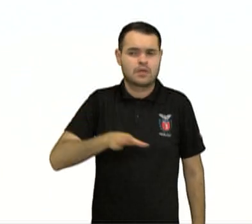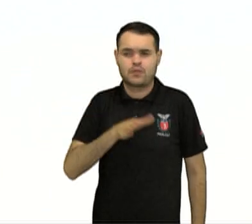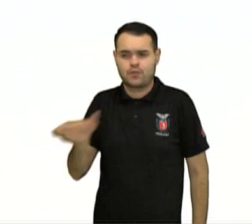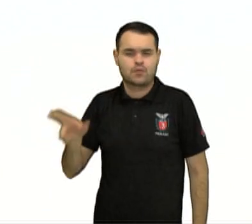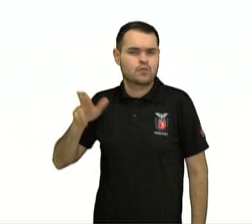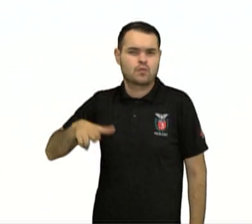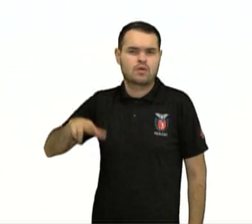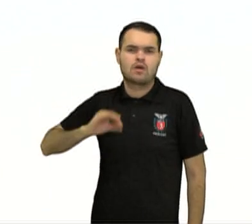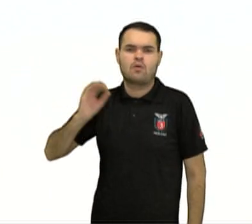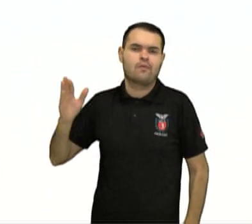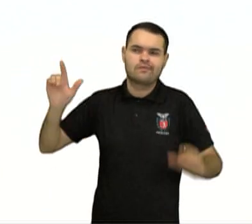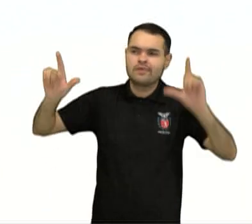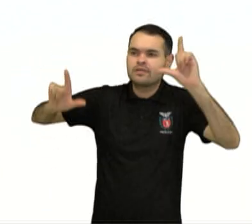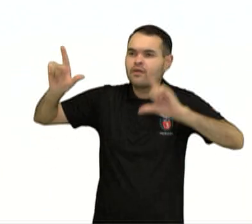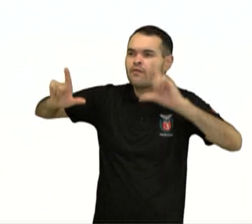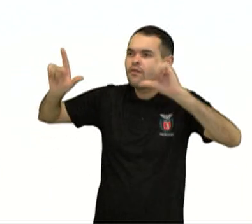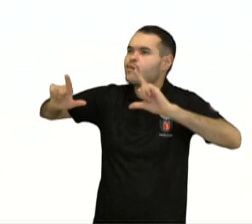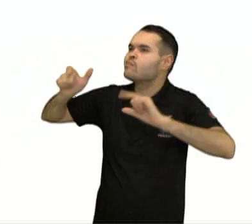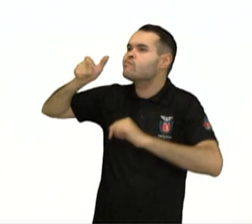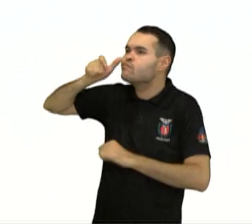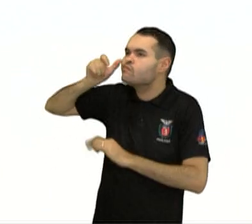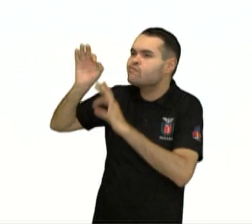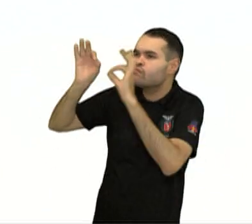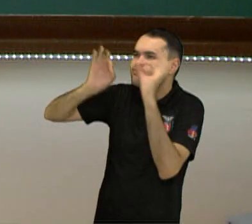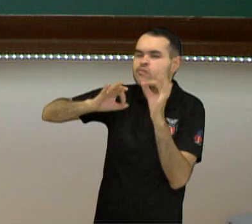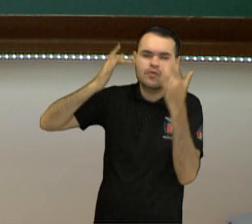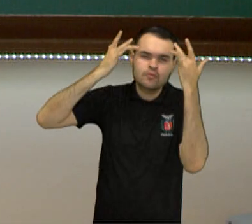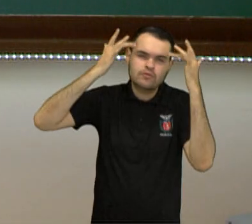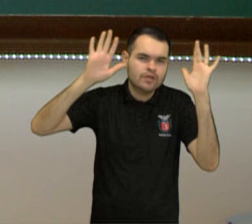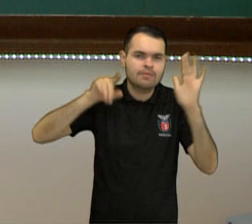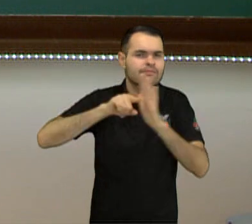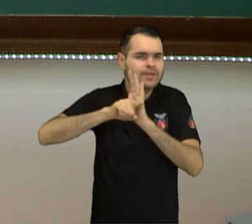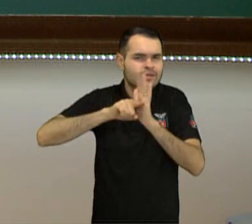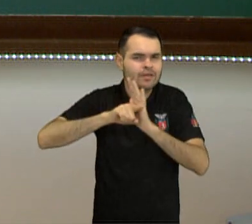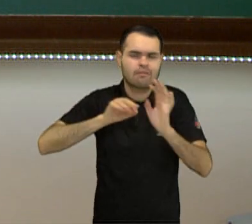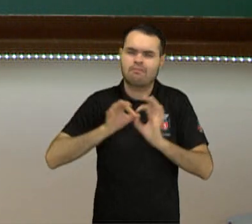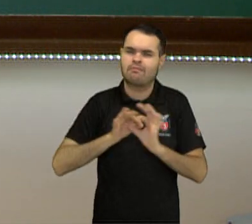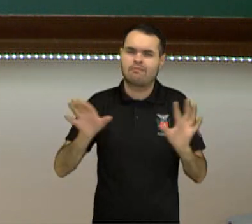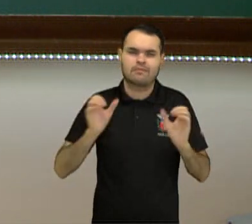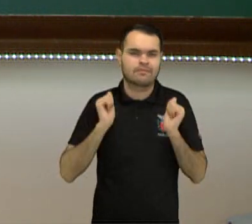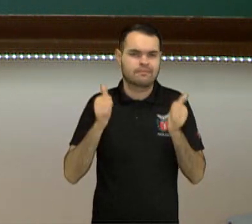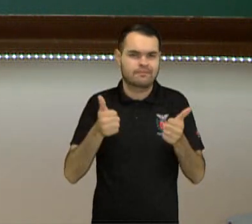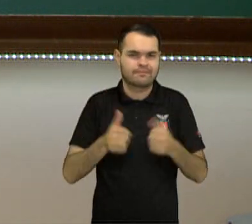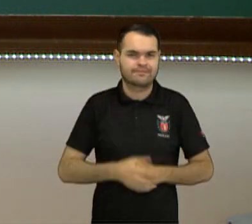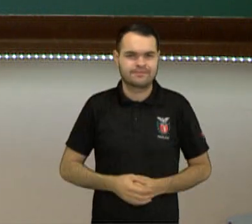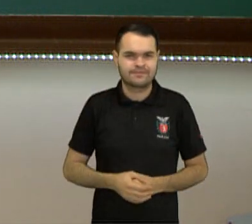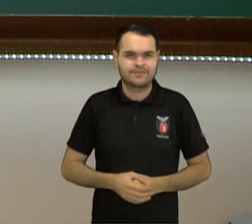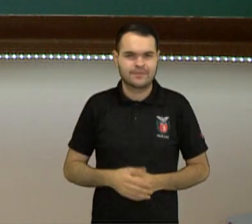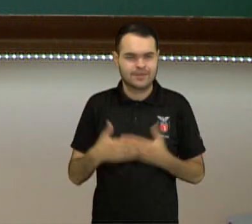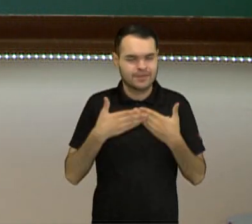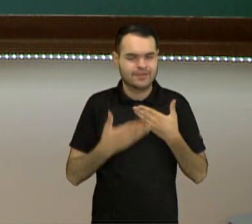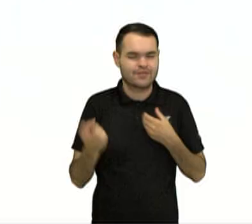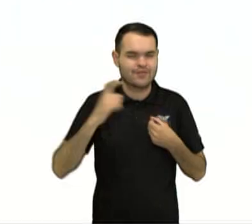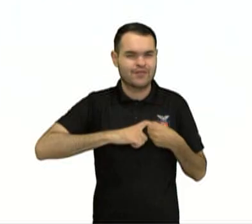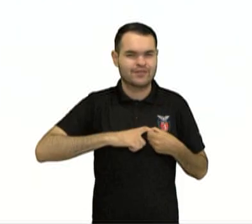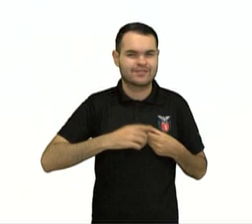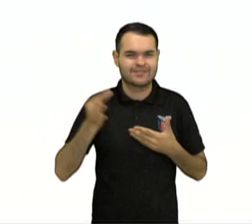em algum lugar, na televisão, não sei. Ou então dá uma pesquisada se preciso for para responder, tá bom? Já volto para